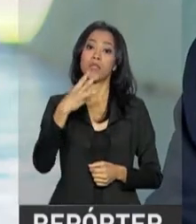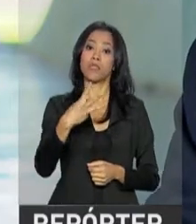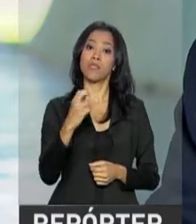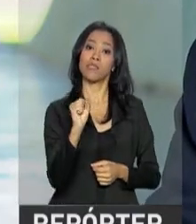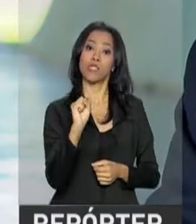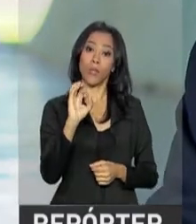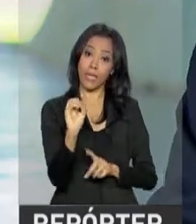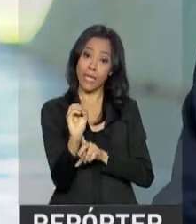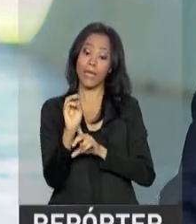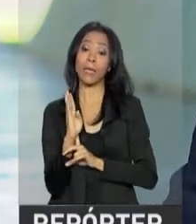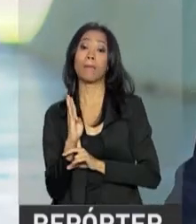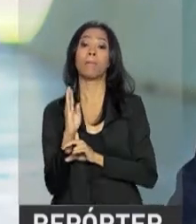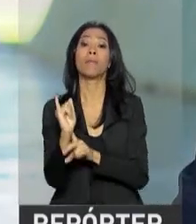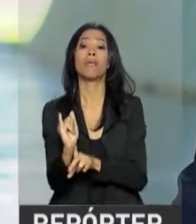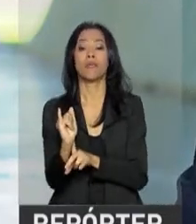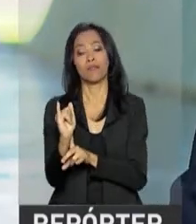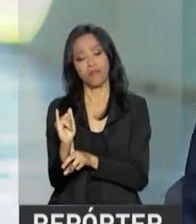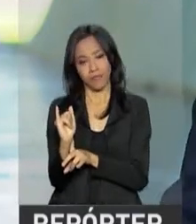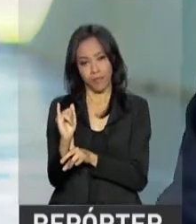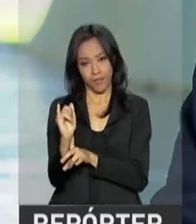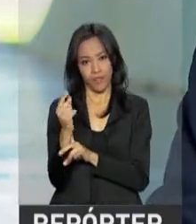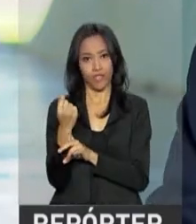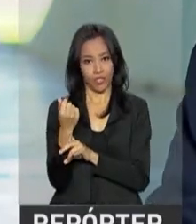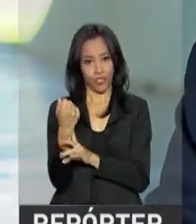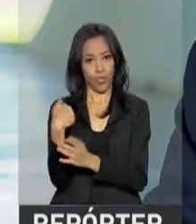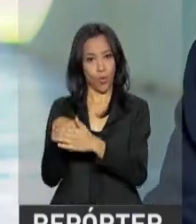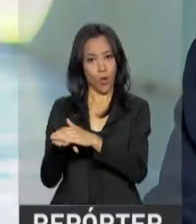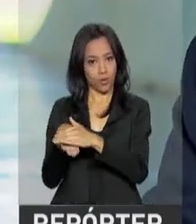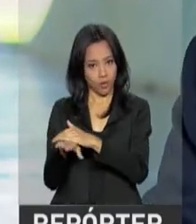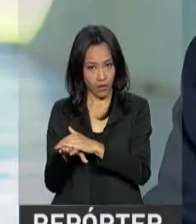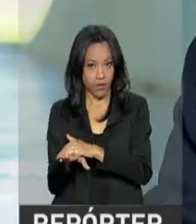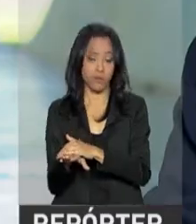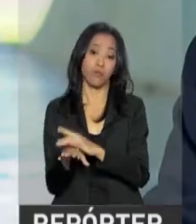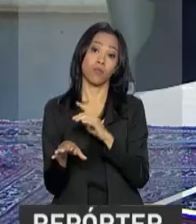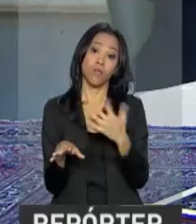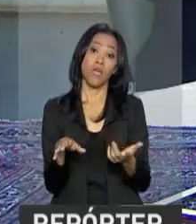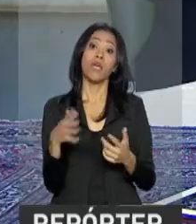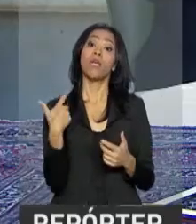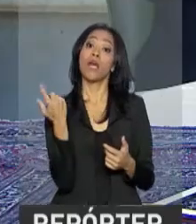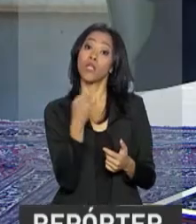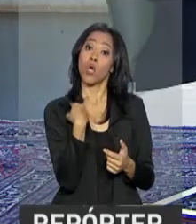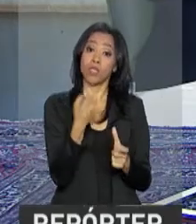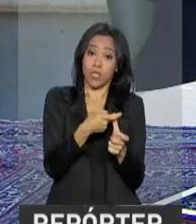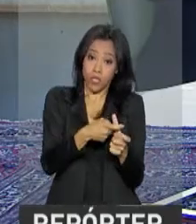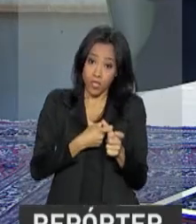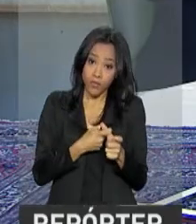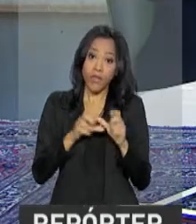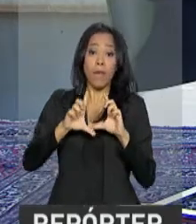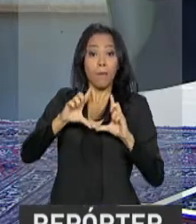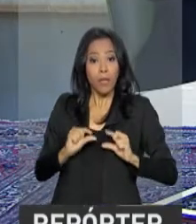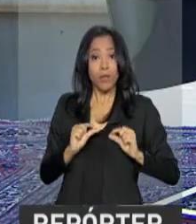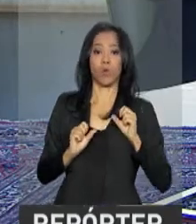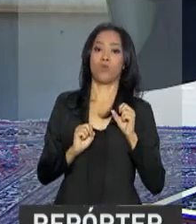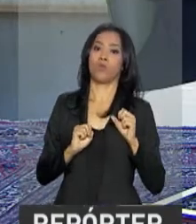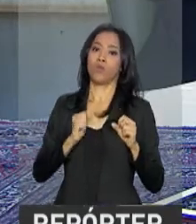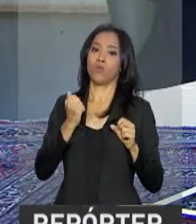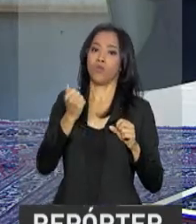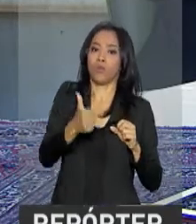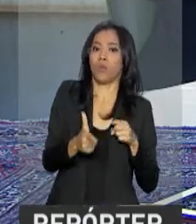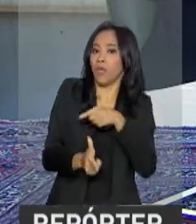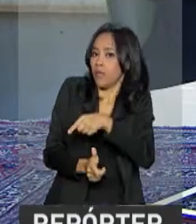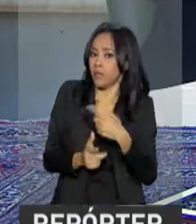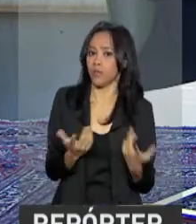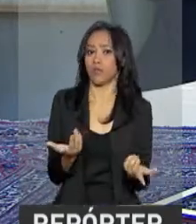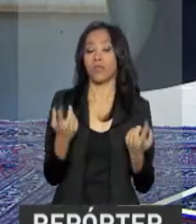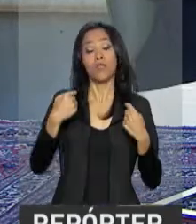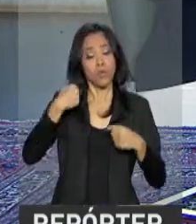dólares de reservas ea nossa dívida é muito inferior a isso é em segundo lugar nós temos os investimentos continua a ser